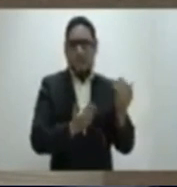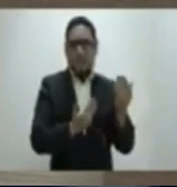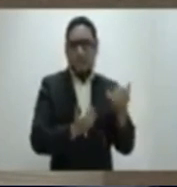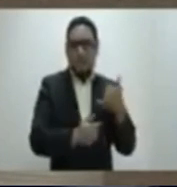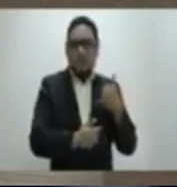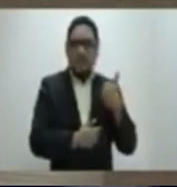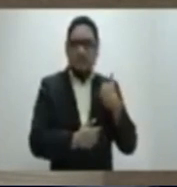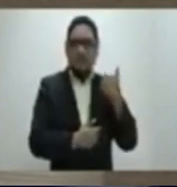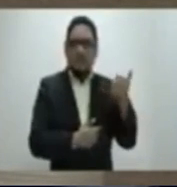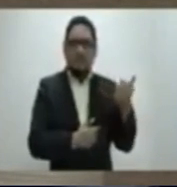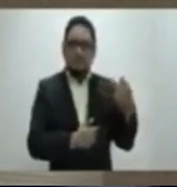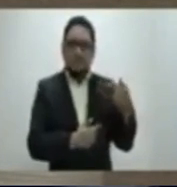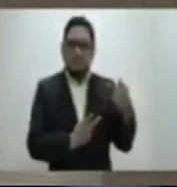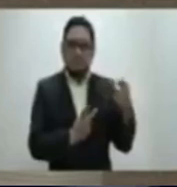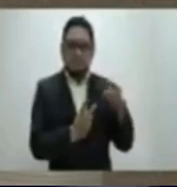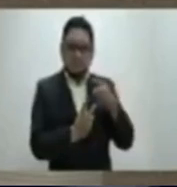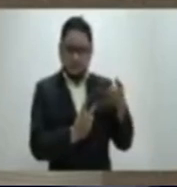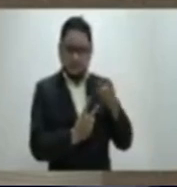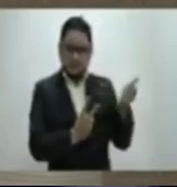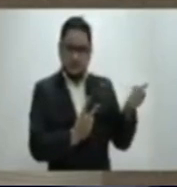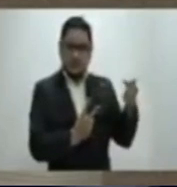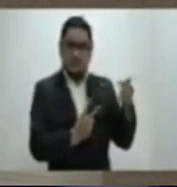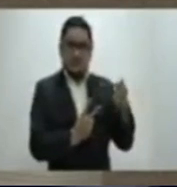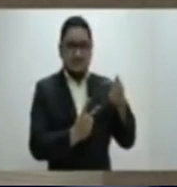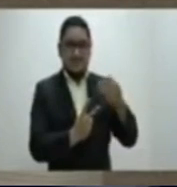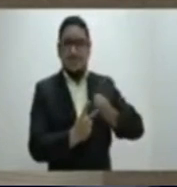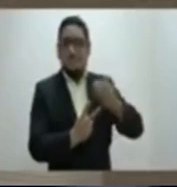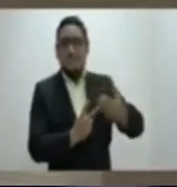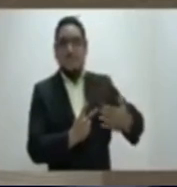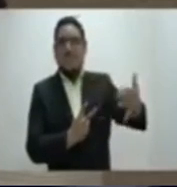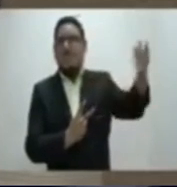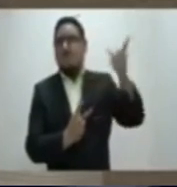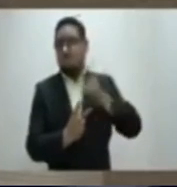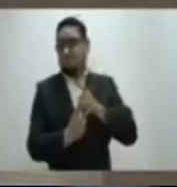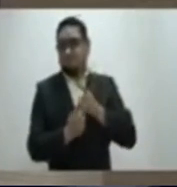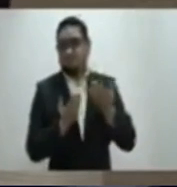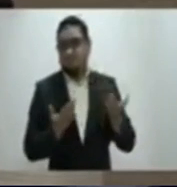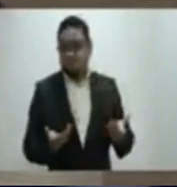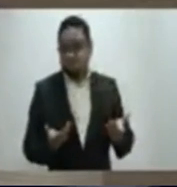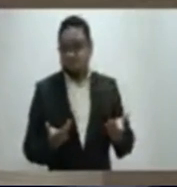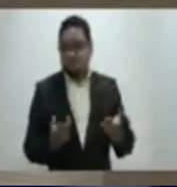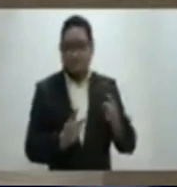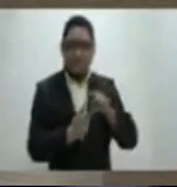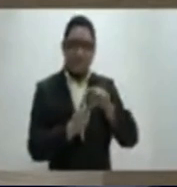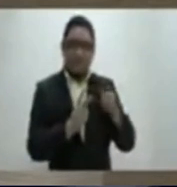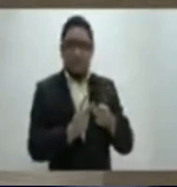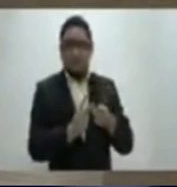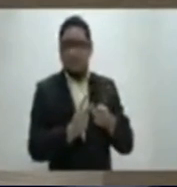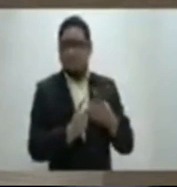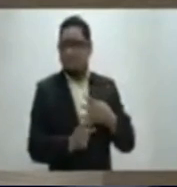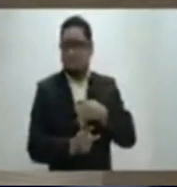novos, 17 anos, tinha uma vida pela frente ainda, Rodrigo Guedes. E uma